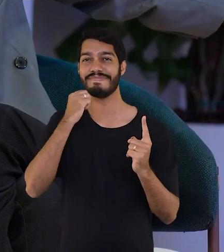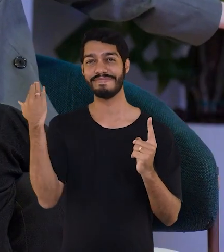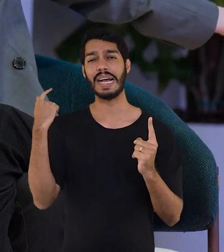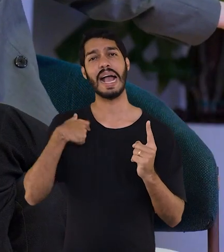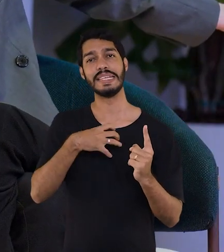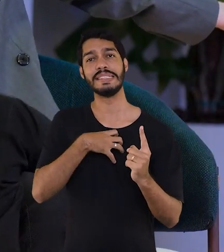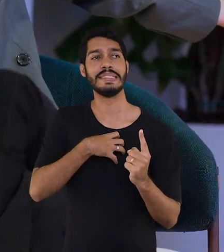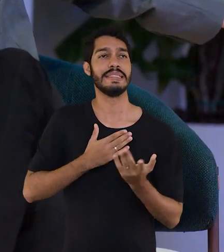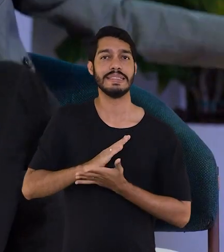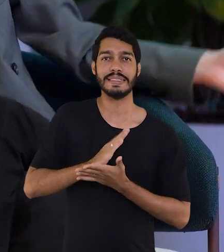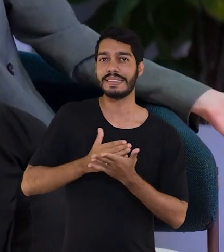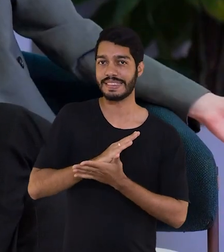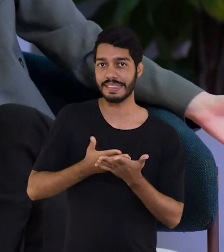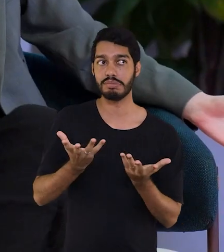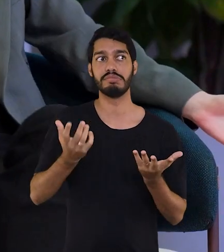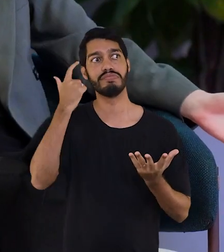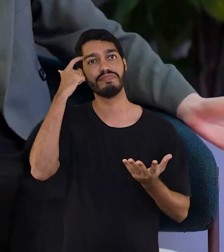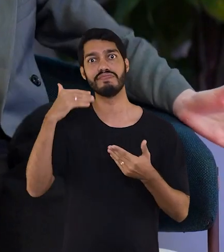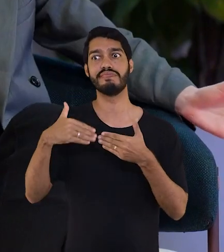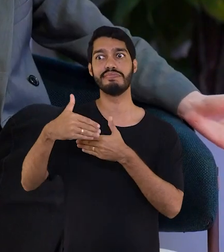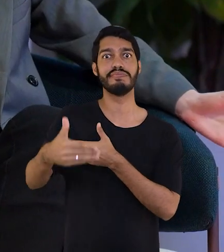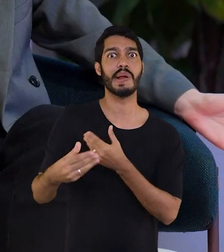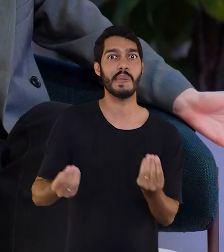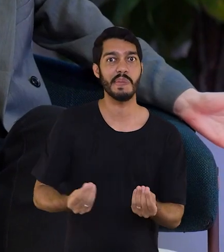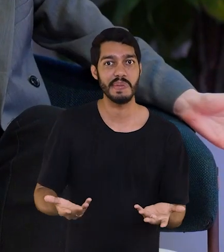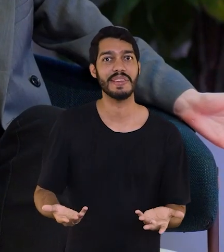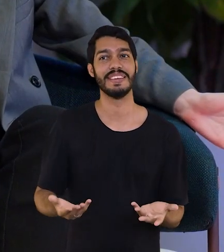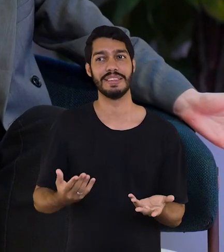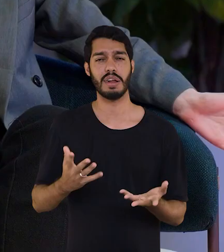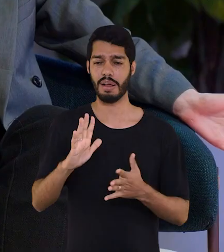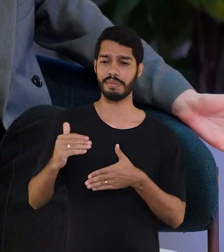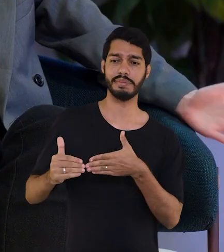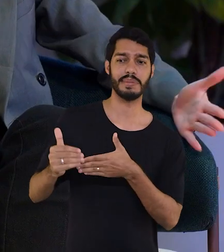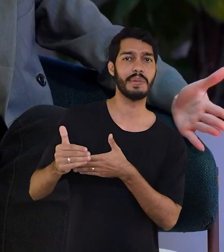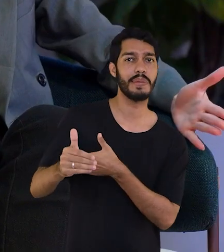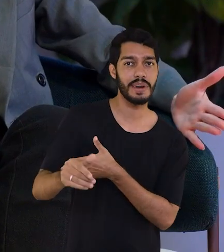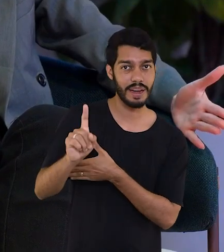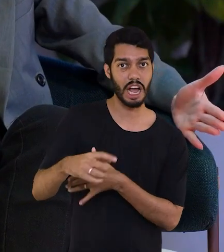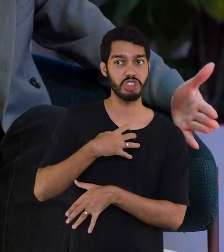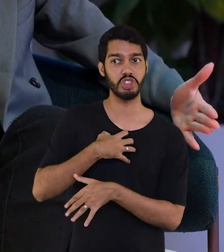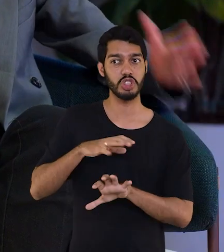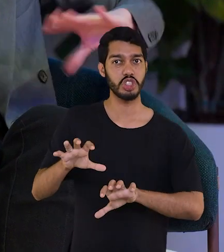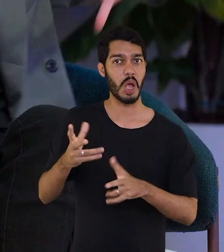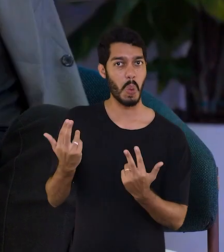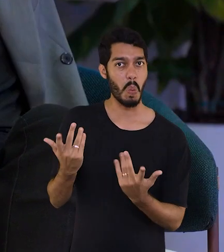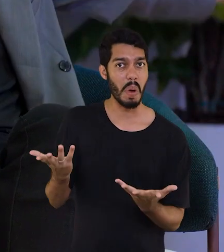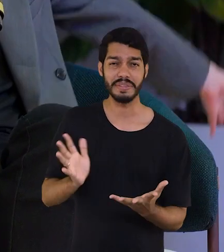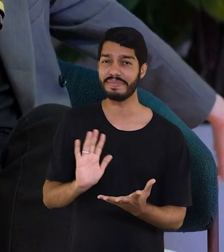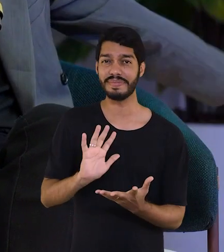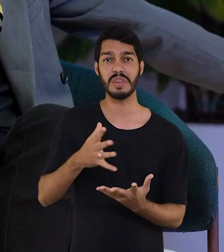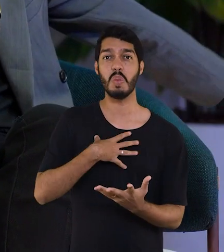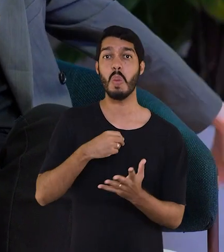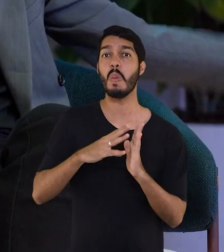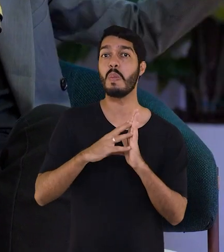que a gente tem, de fato gera um desconforto muito grande. Assim, putz, como é que vai ser daqui para frente? Mas como vai ser daqui para frente, não vai ser esse mesmo